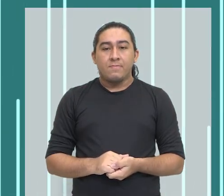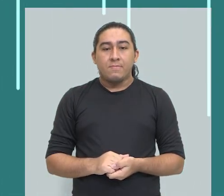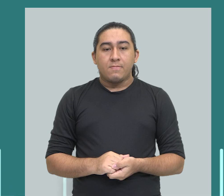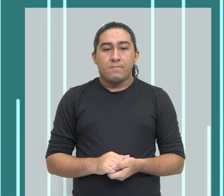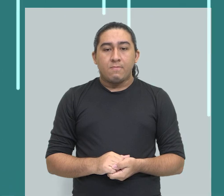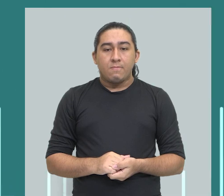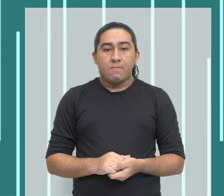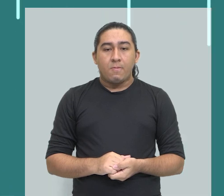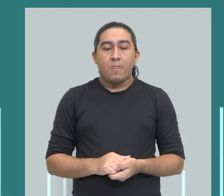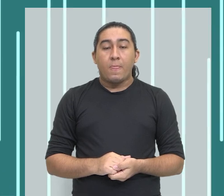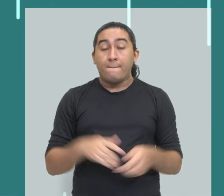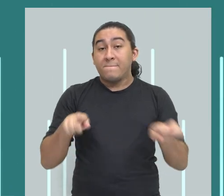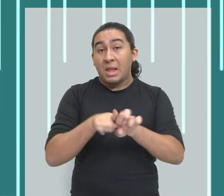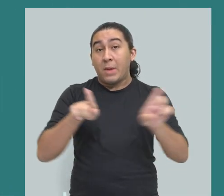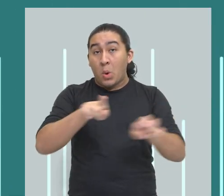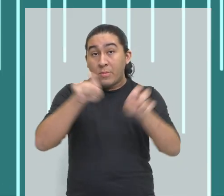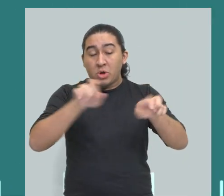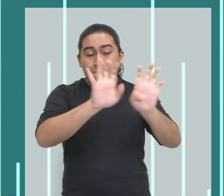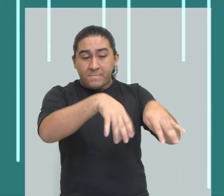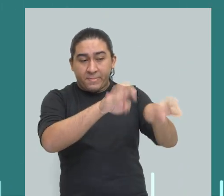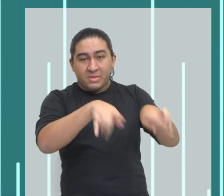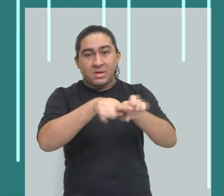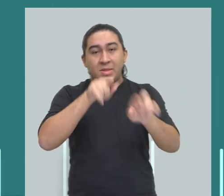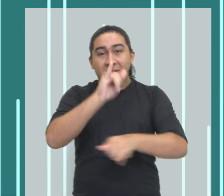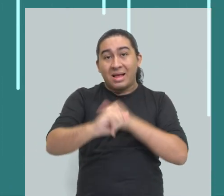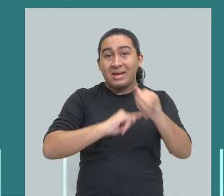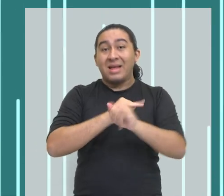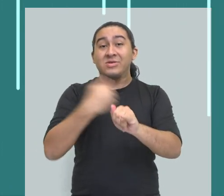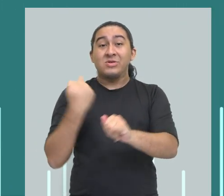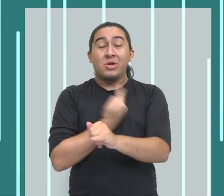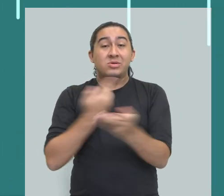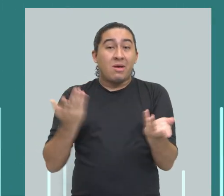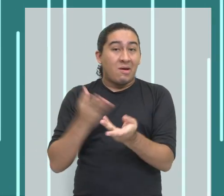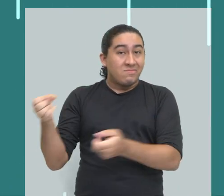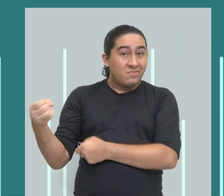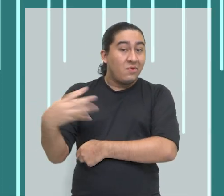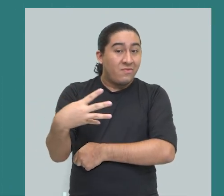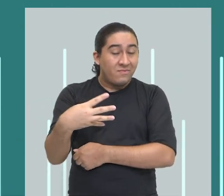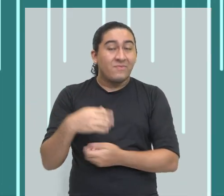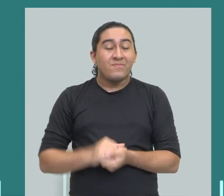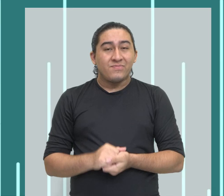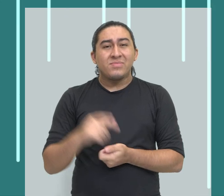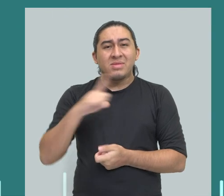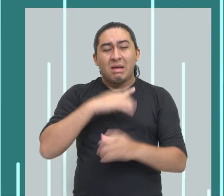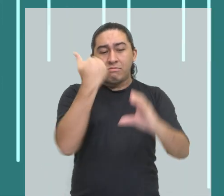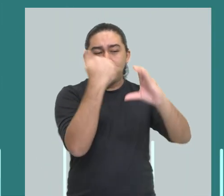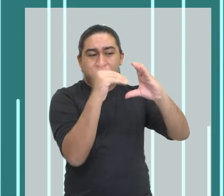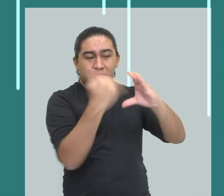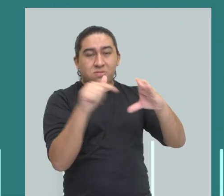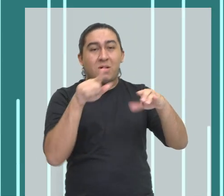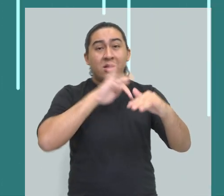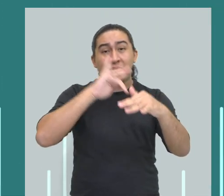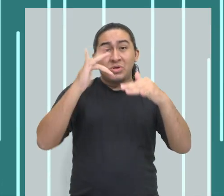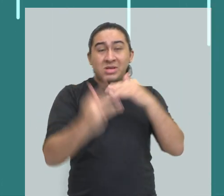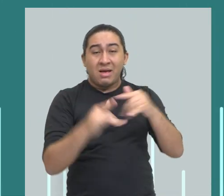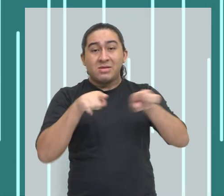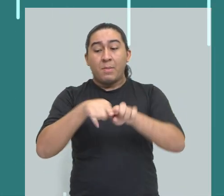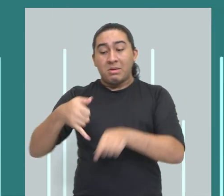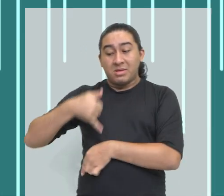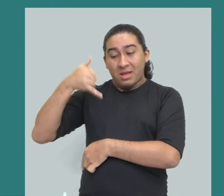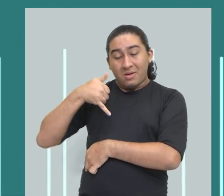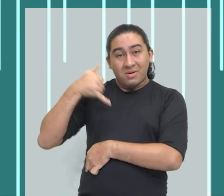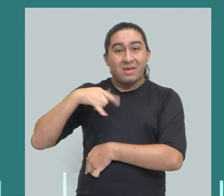Com a chegada dos computadores e da internet, entramos na era digital. E-mails, redes sociais e